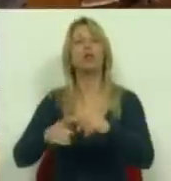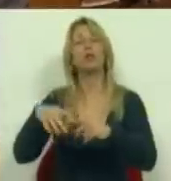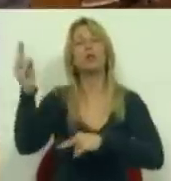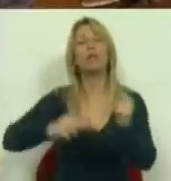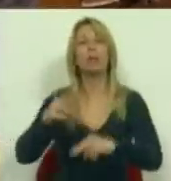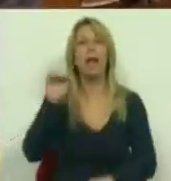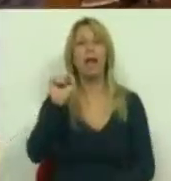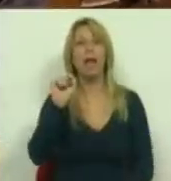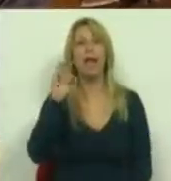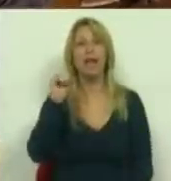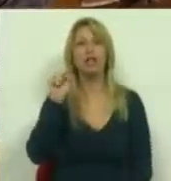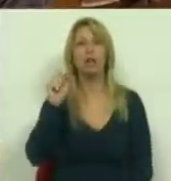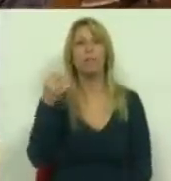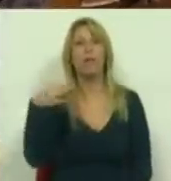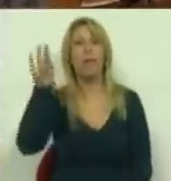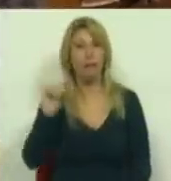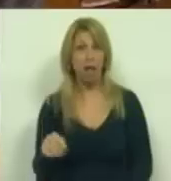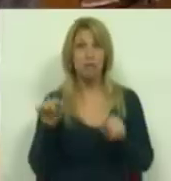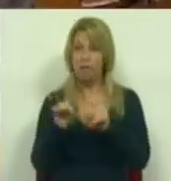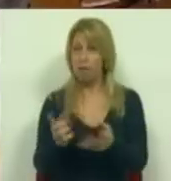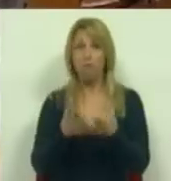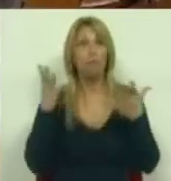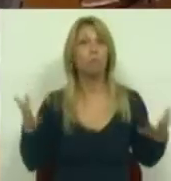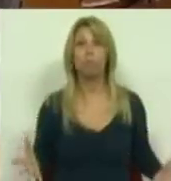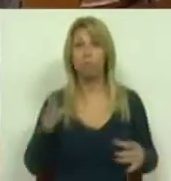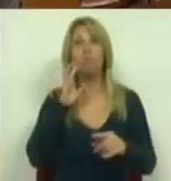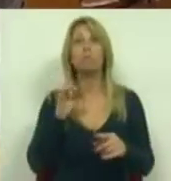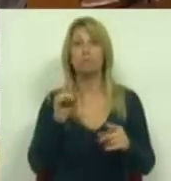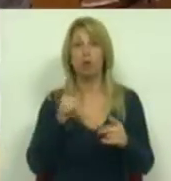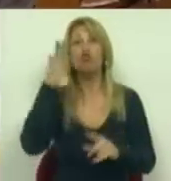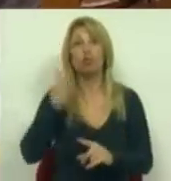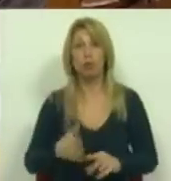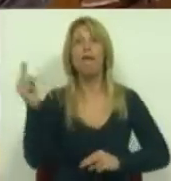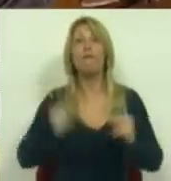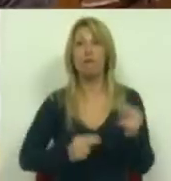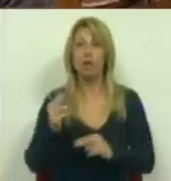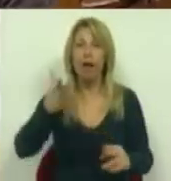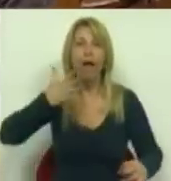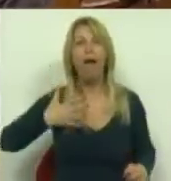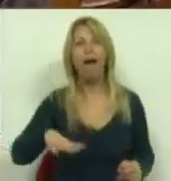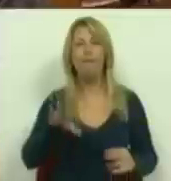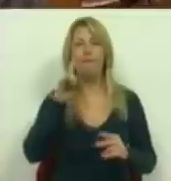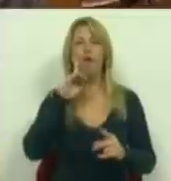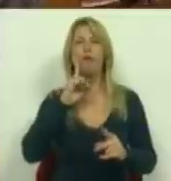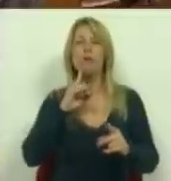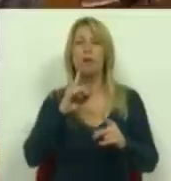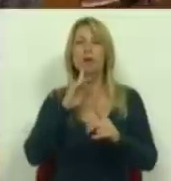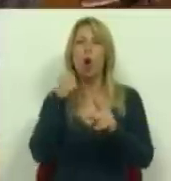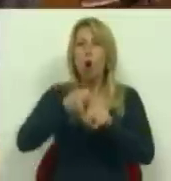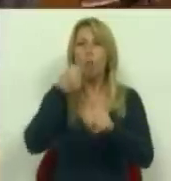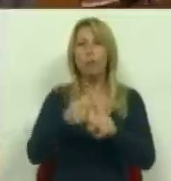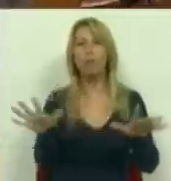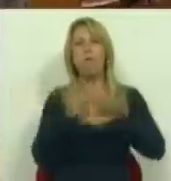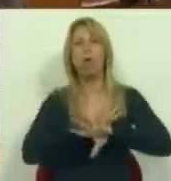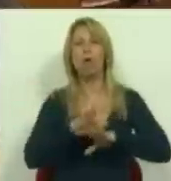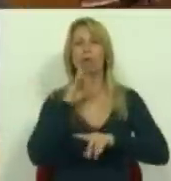são as escolhas da mais elementar justiça fiscal e com as quais conseguiremos combater a engenharia financeira da fuga de capitais para paraísos